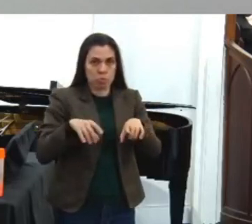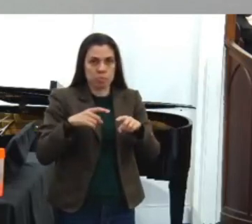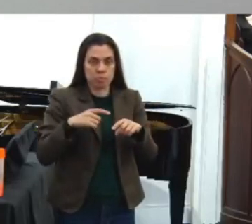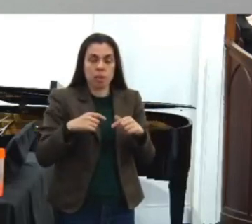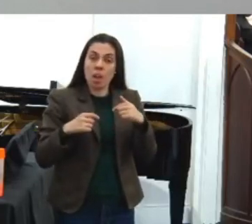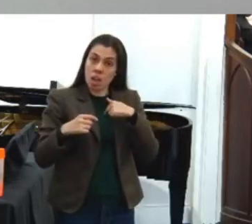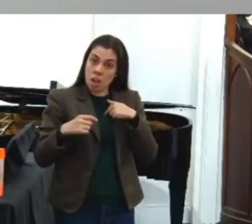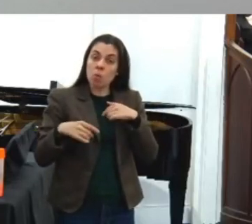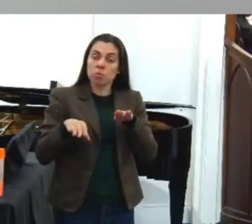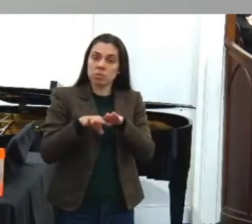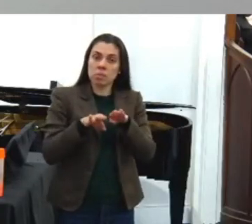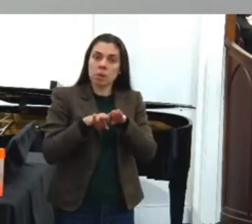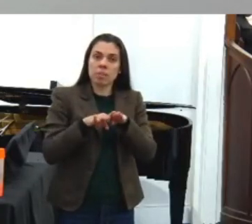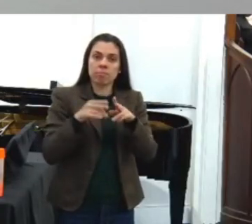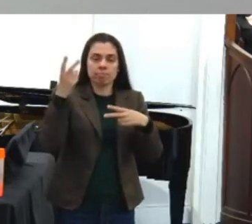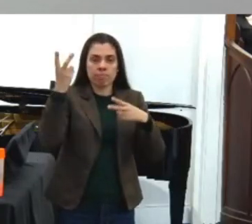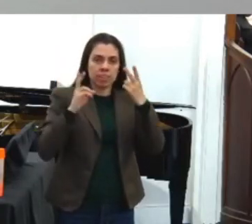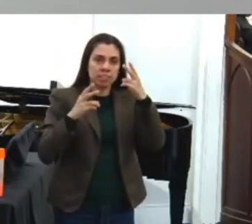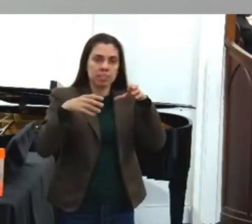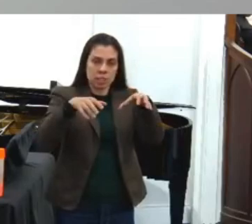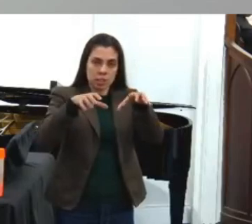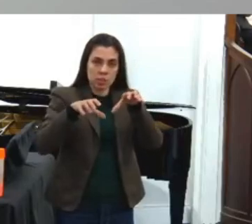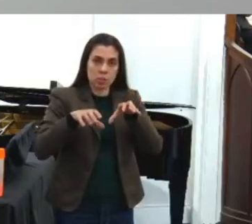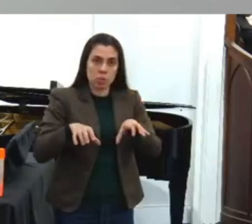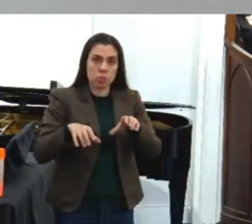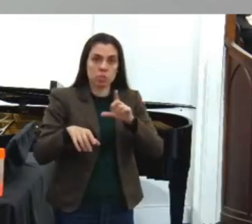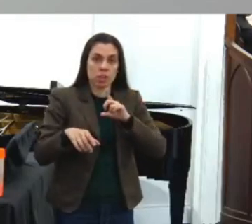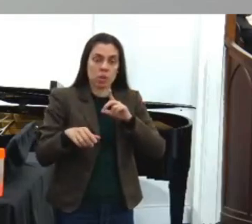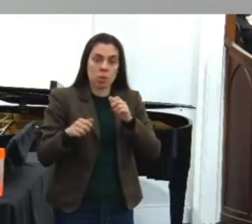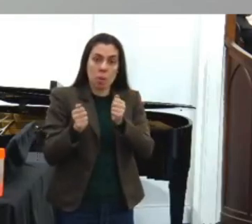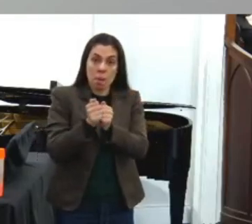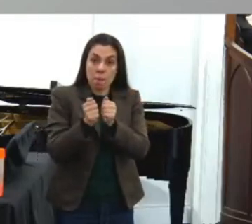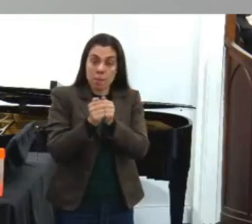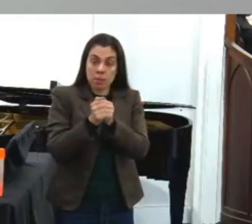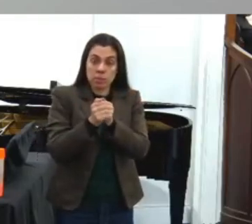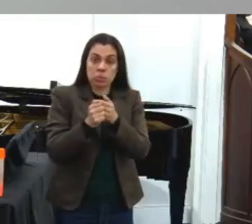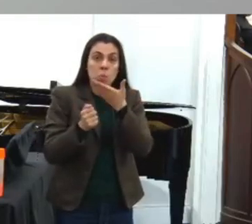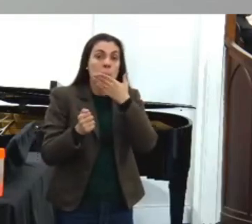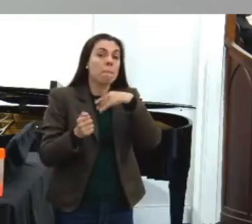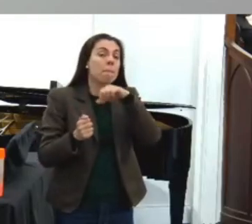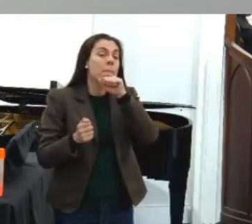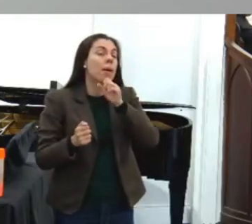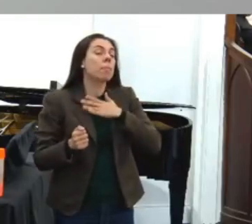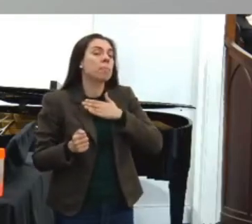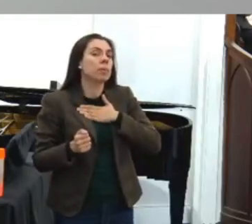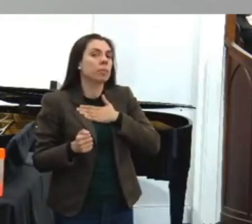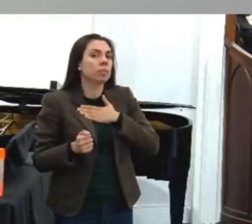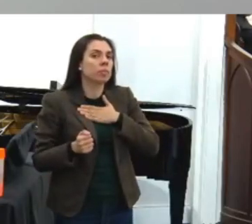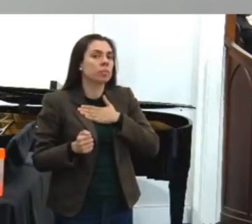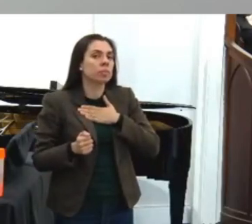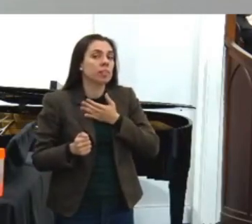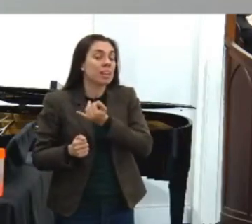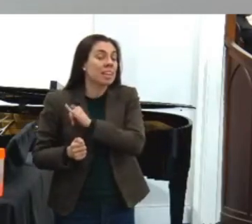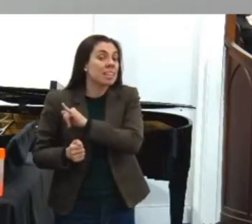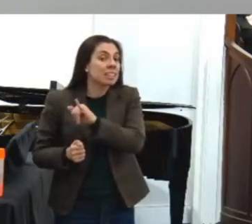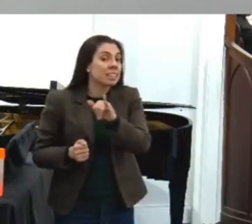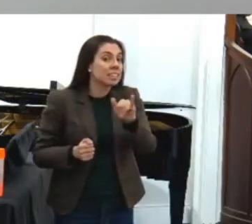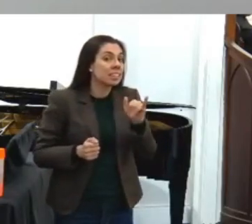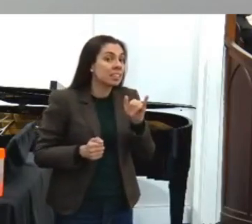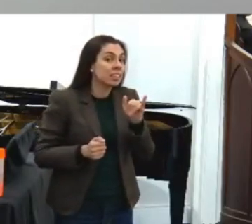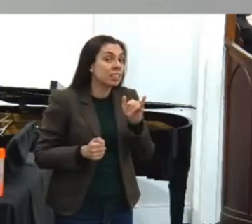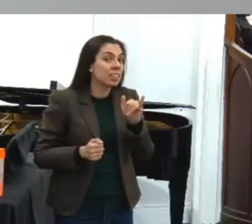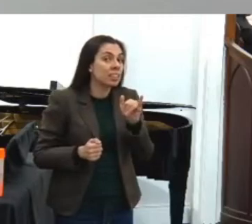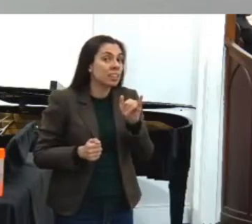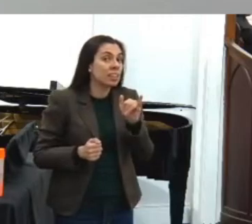no seu trono. Quem tem ouvidos, ouça o que o Espírito